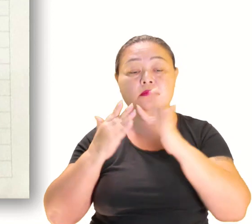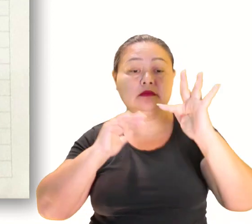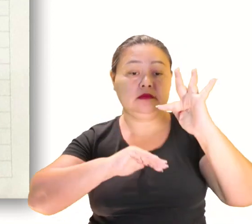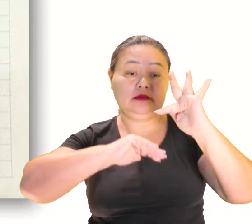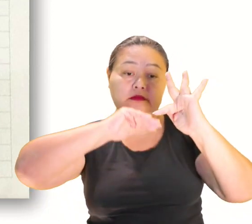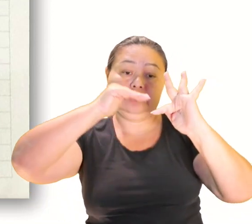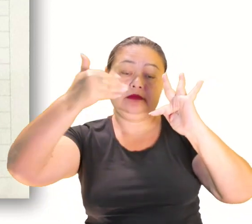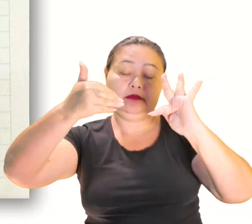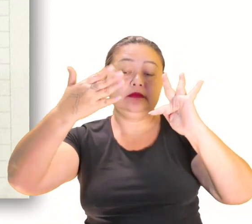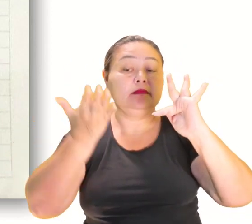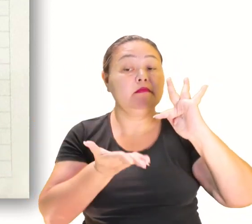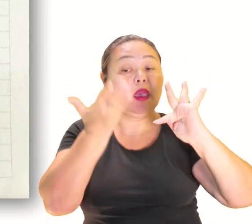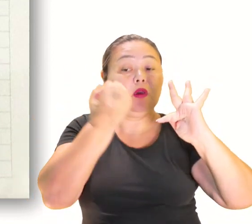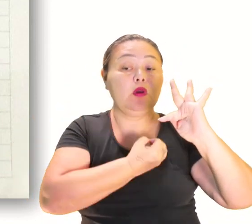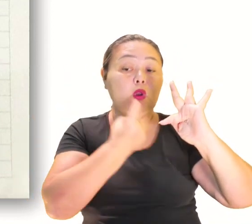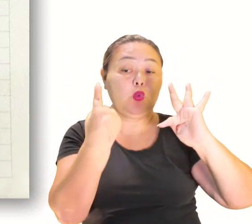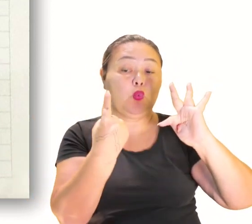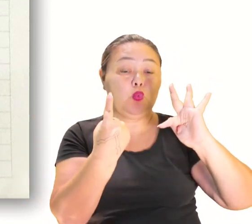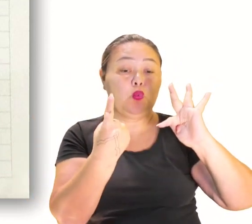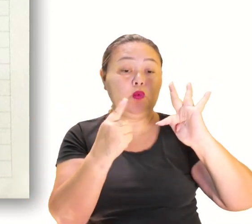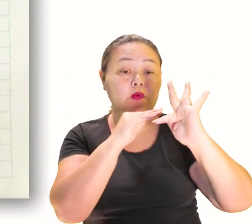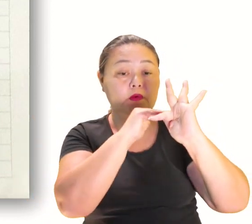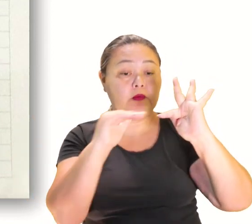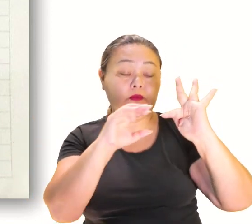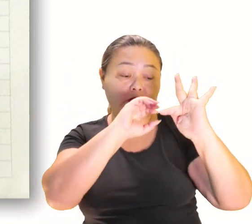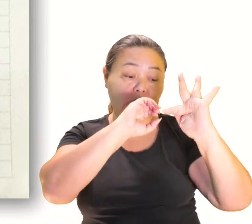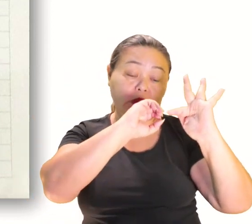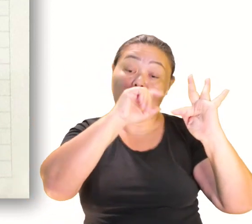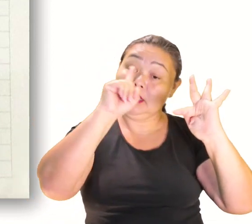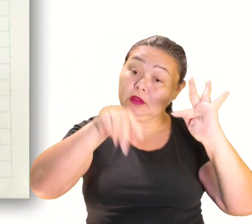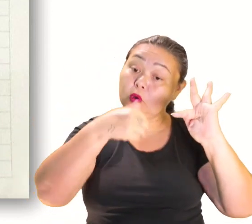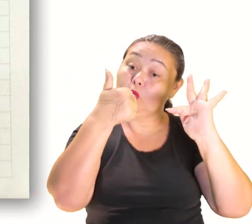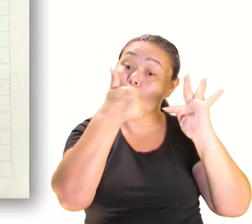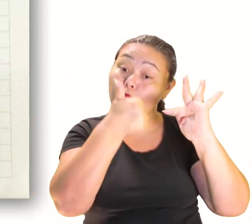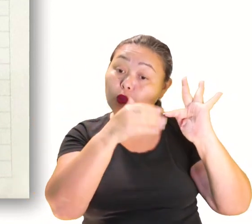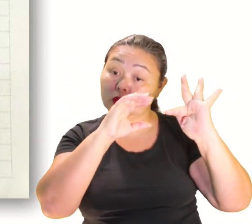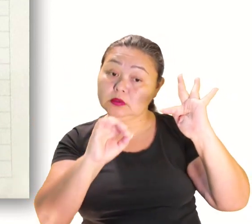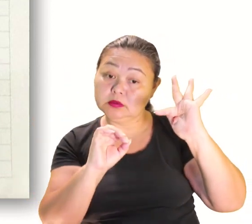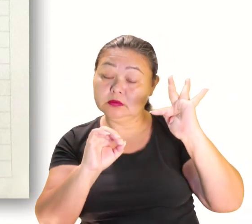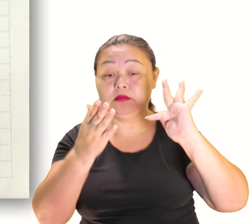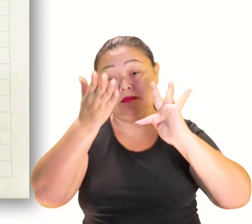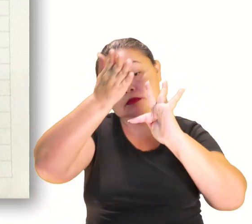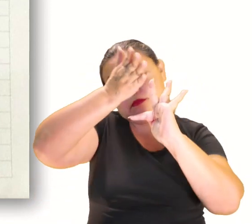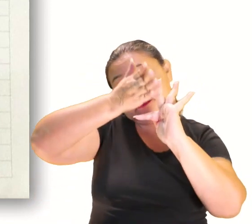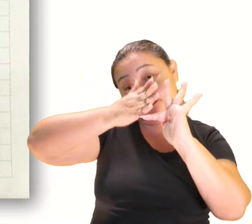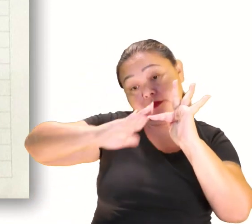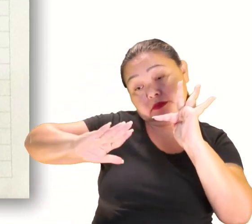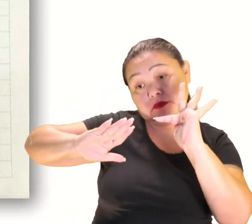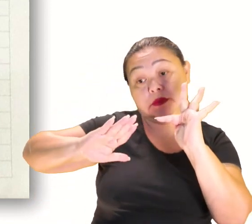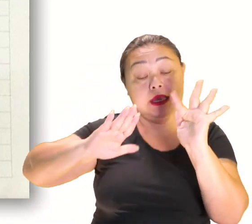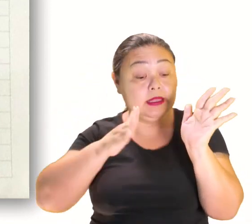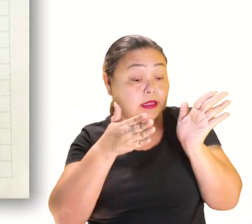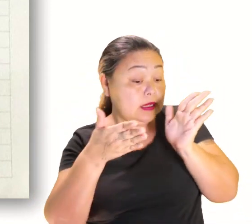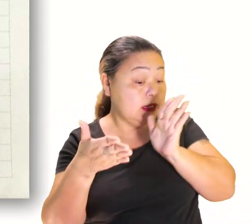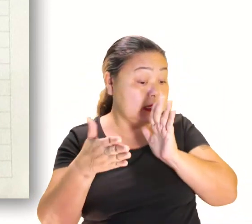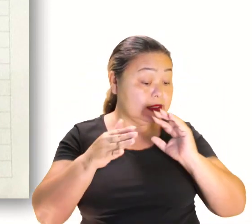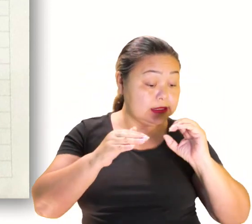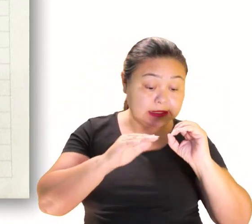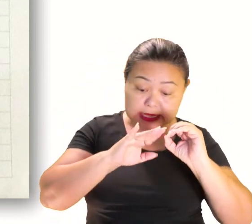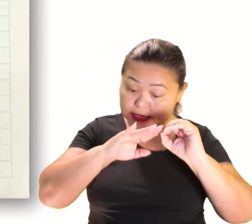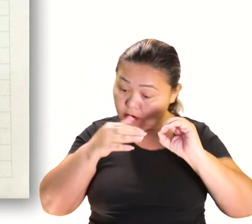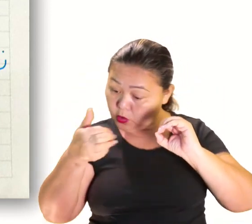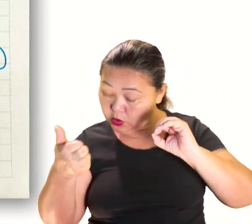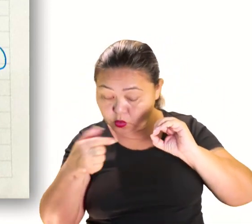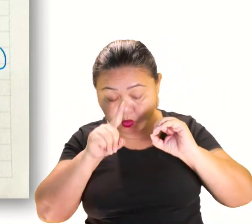Crescente, o A maior do que 1, passa pelo ponto 1, 0. A decrescente, né? O A entre 0 e 1, ou seja, o A é